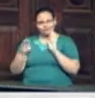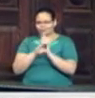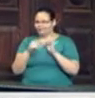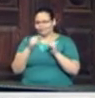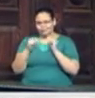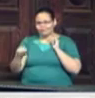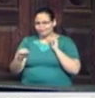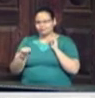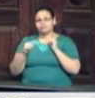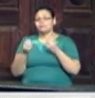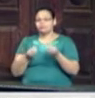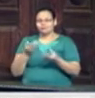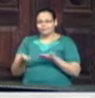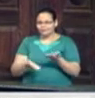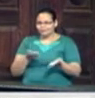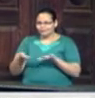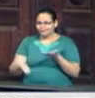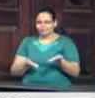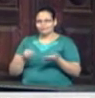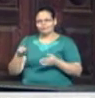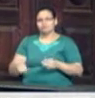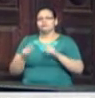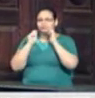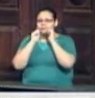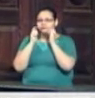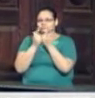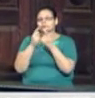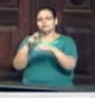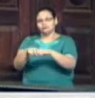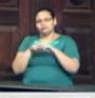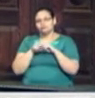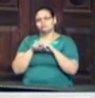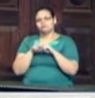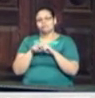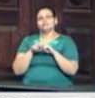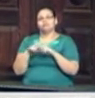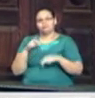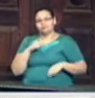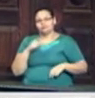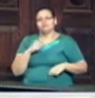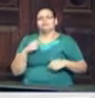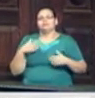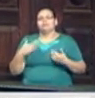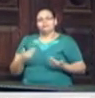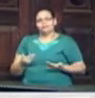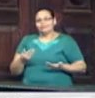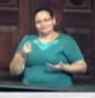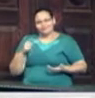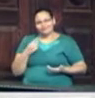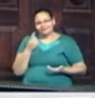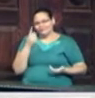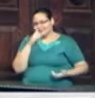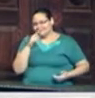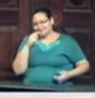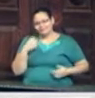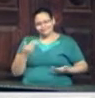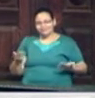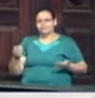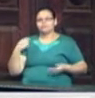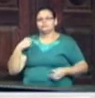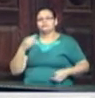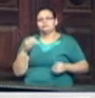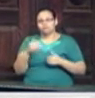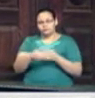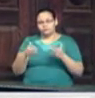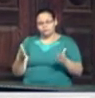poderiam estar sendo tratadas por essa Assembleia. Por isso, enfim, está muito desgastado e o pacote acabou na